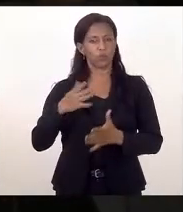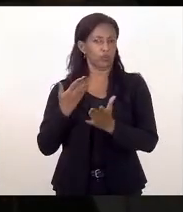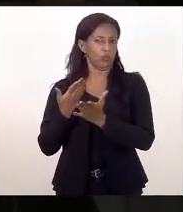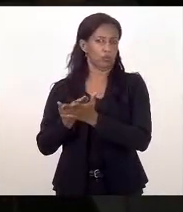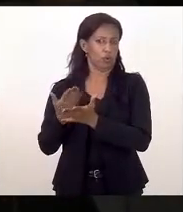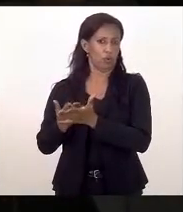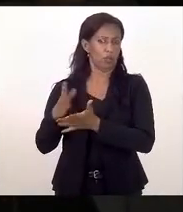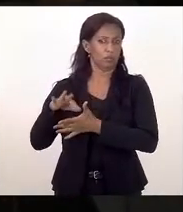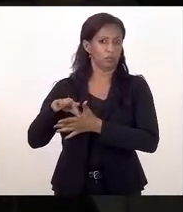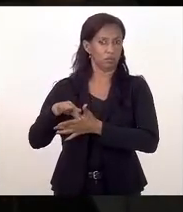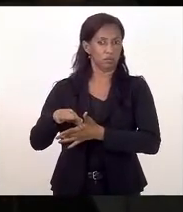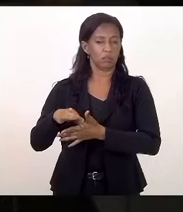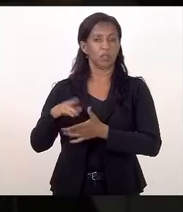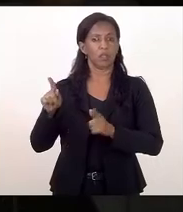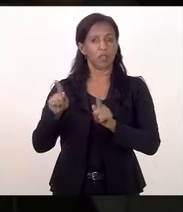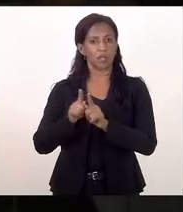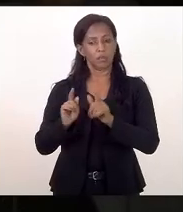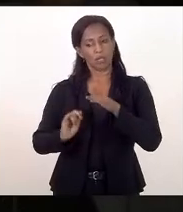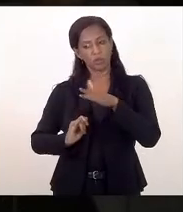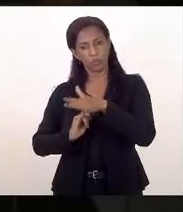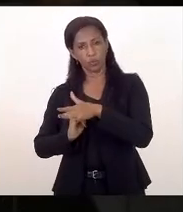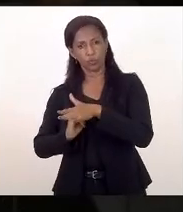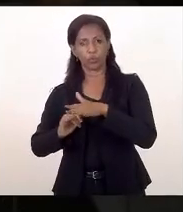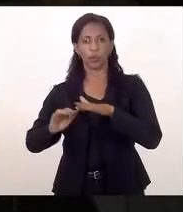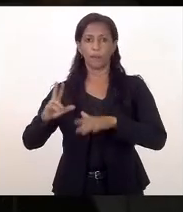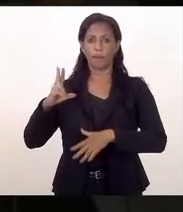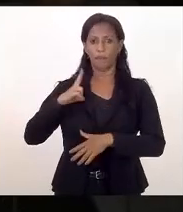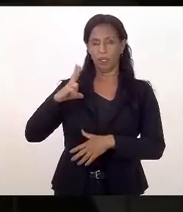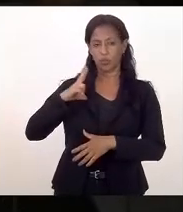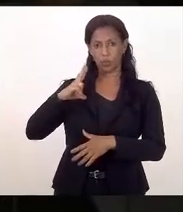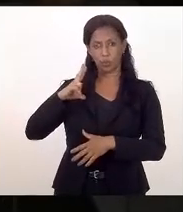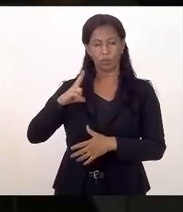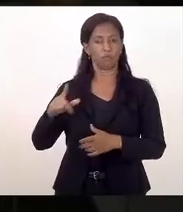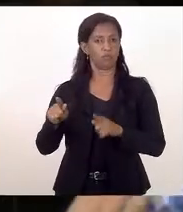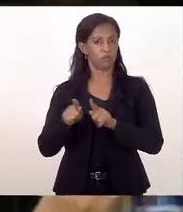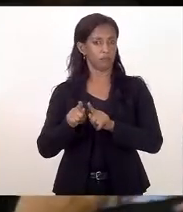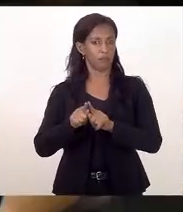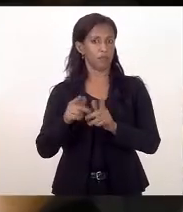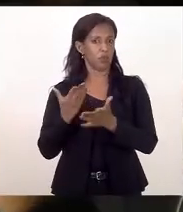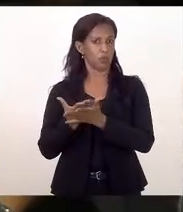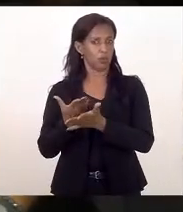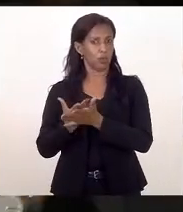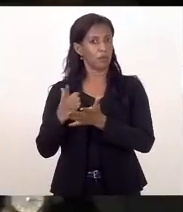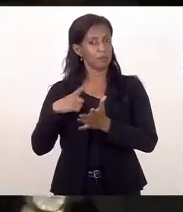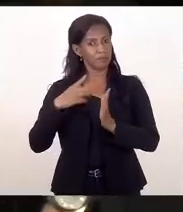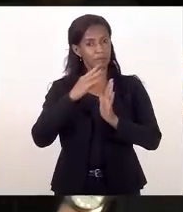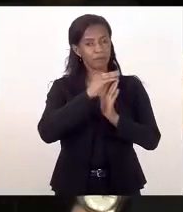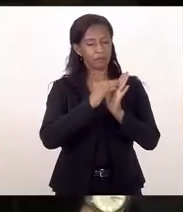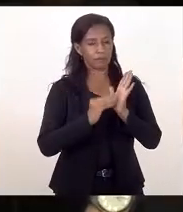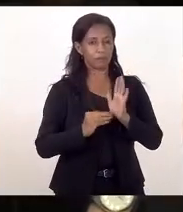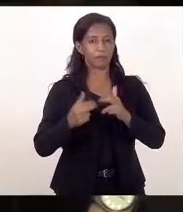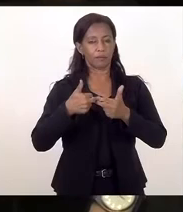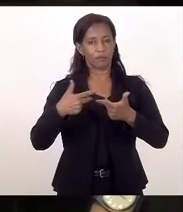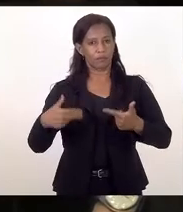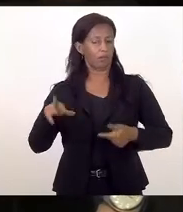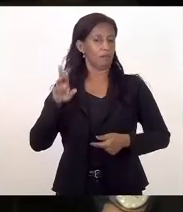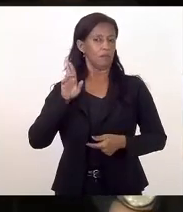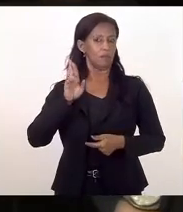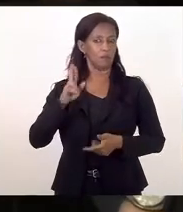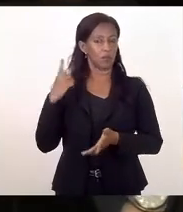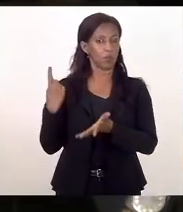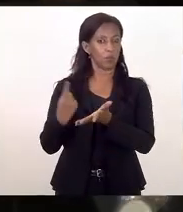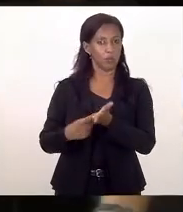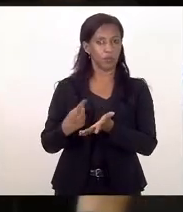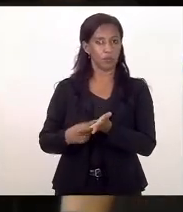representações, dirigentes das entidades mantenedoras das escolas particulares e suas representações. A gente precisa ter uma agenda qualificada, responsável, de